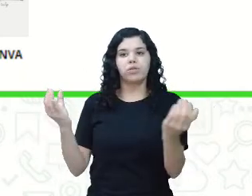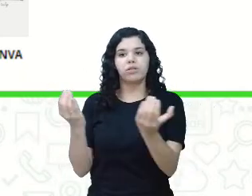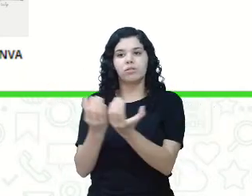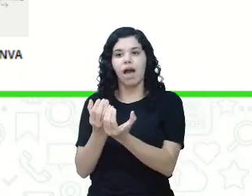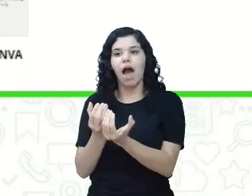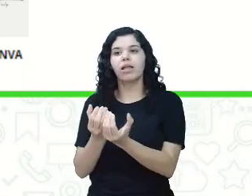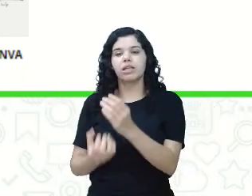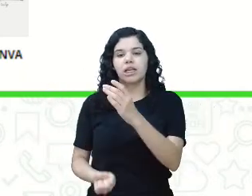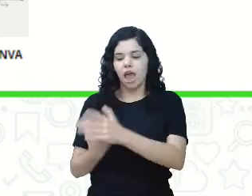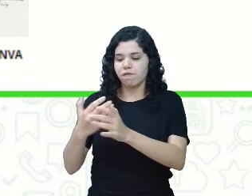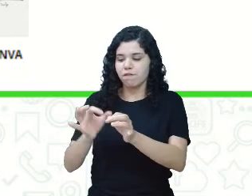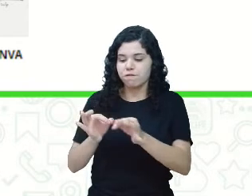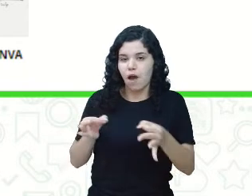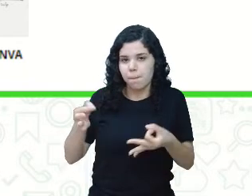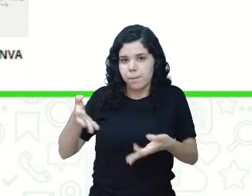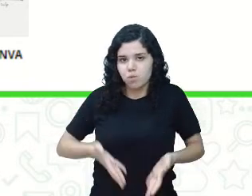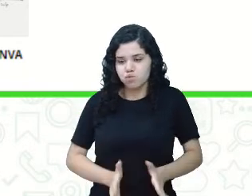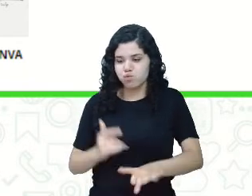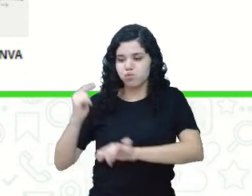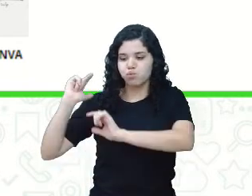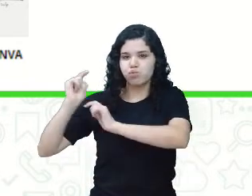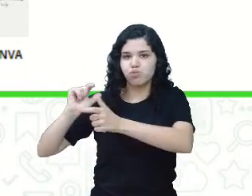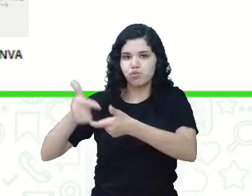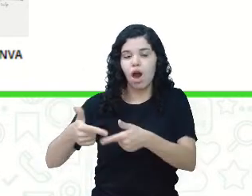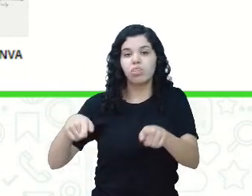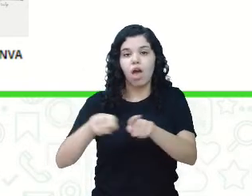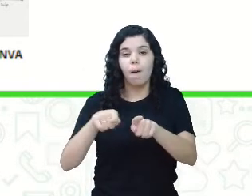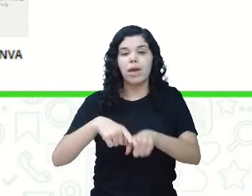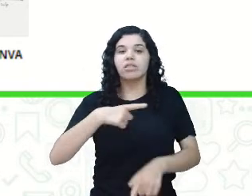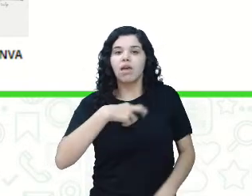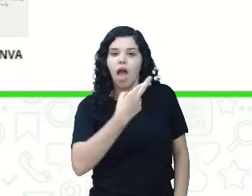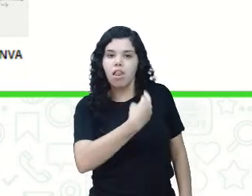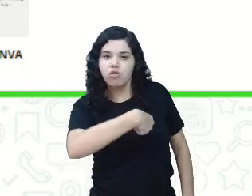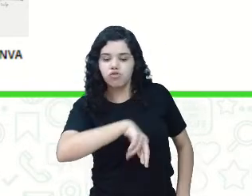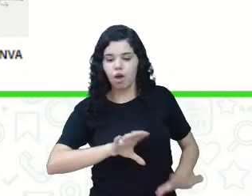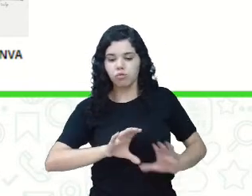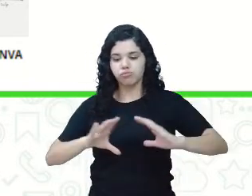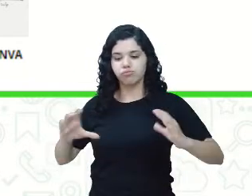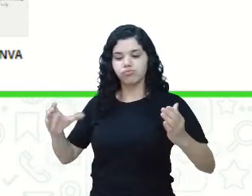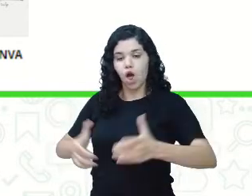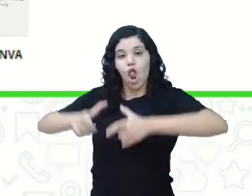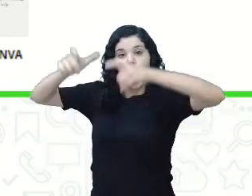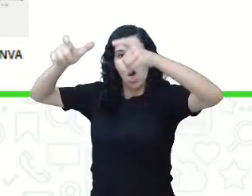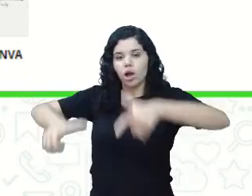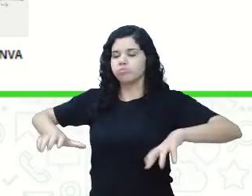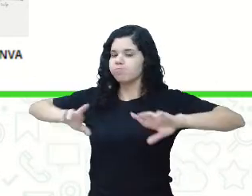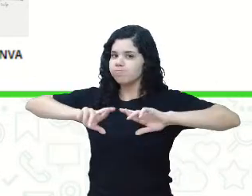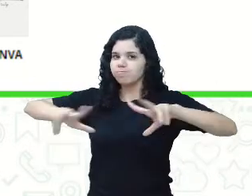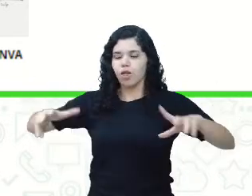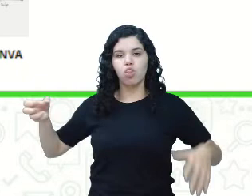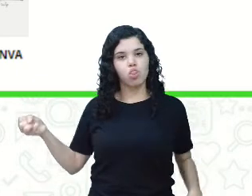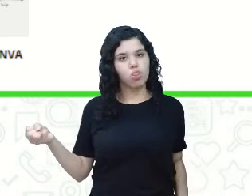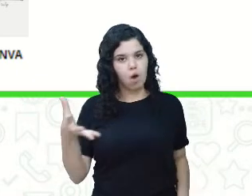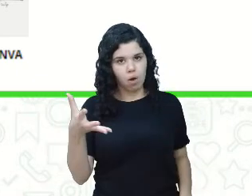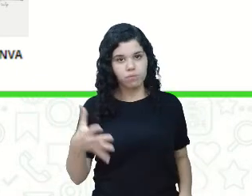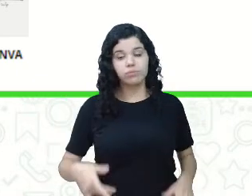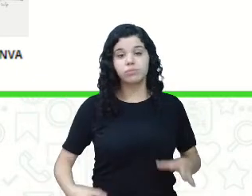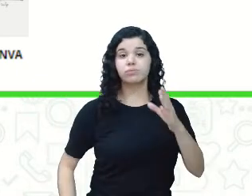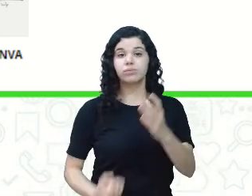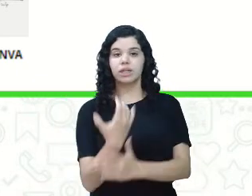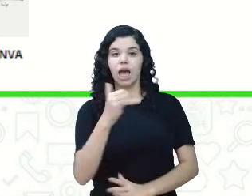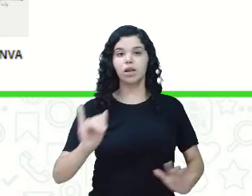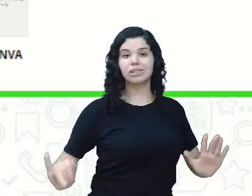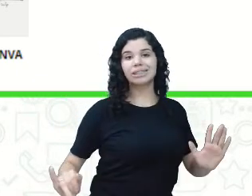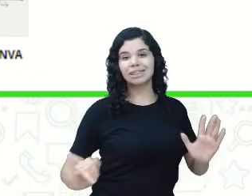faziam família, questão da religiosidade, viviam em comunidade, uma nova terra. Construíram uma identidade que